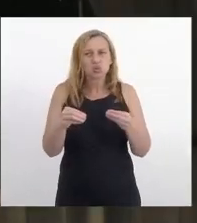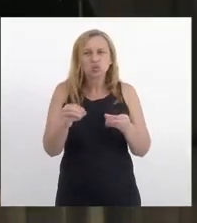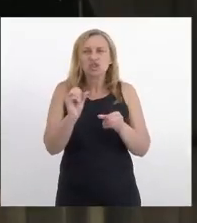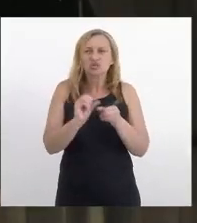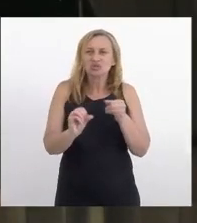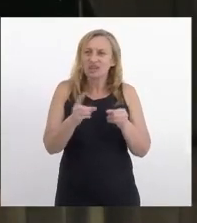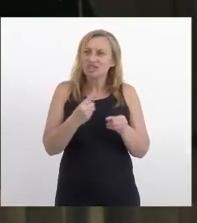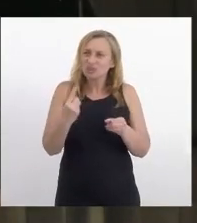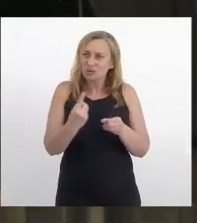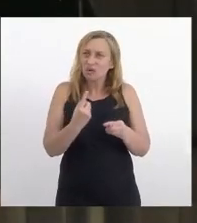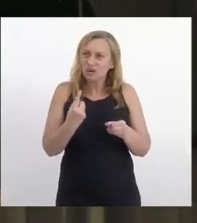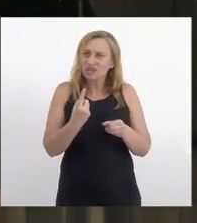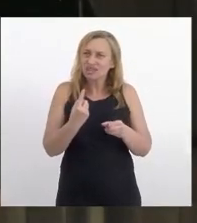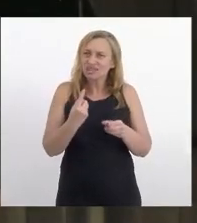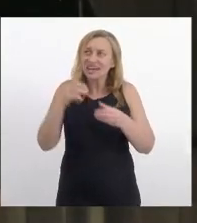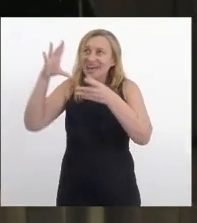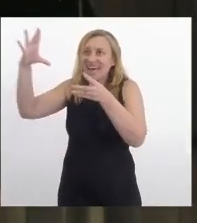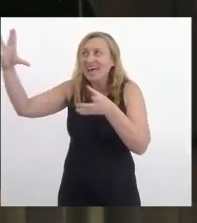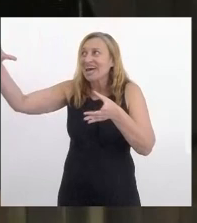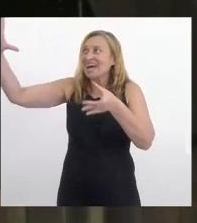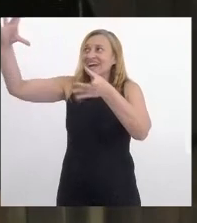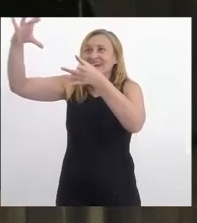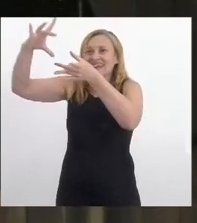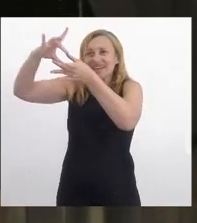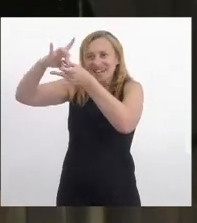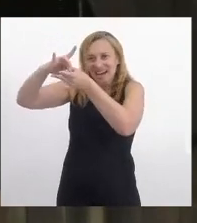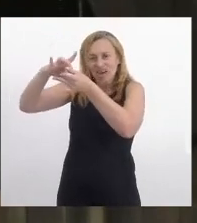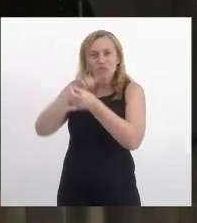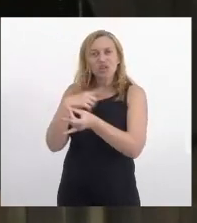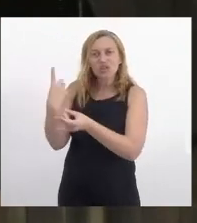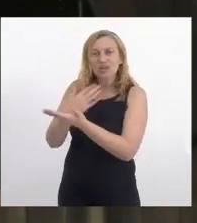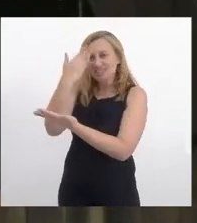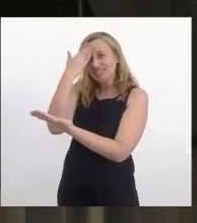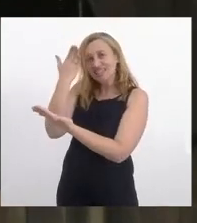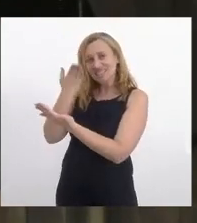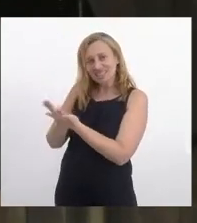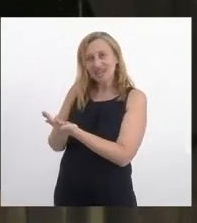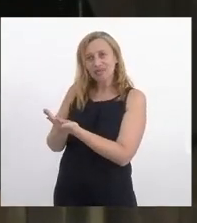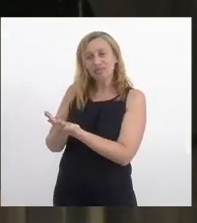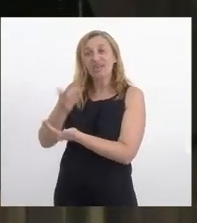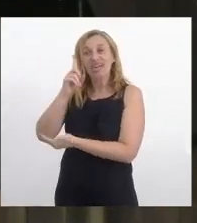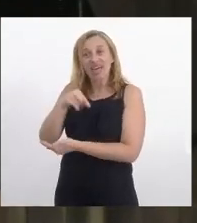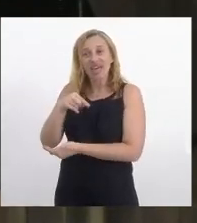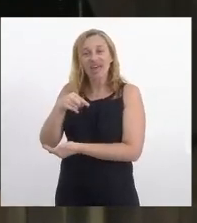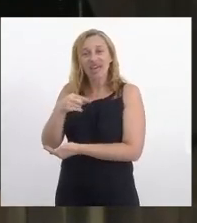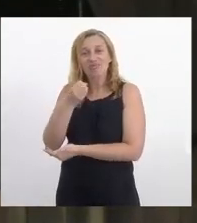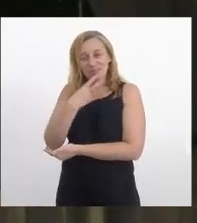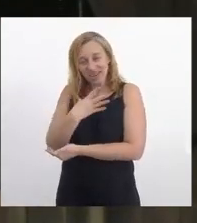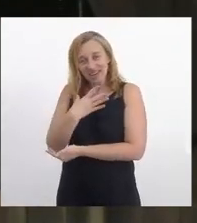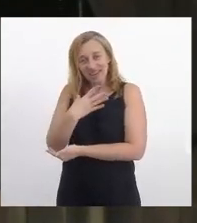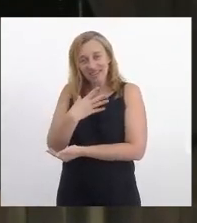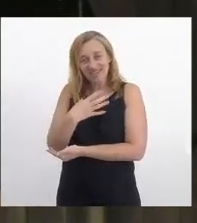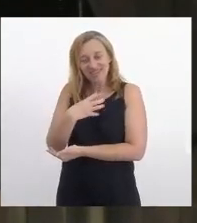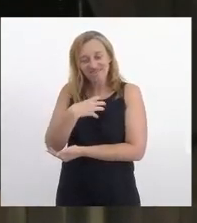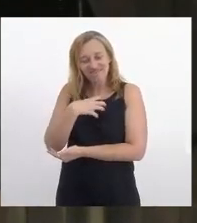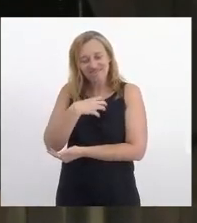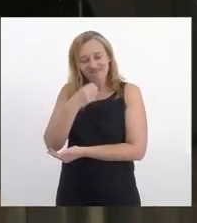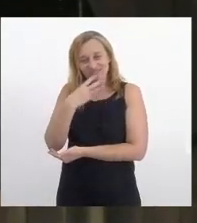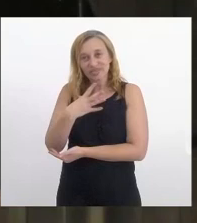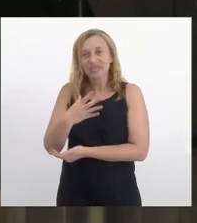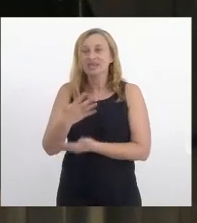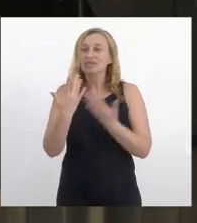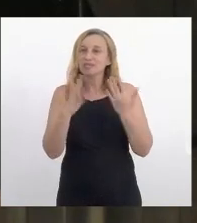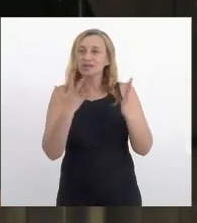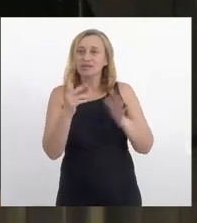faz religar com o que acreditamos é o bem e faz bem. Quero saudar o